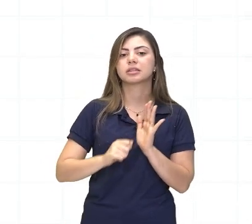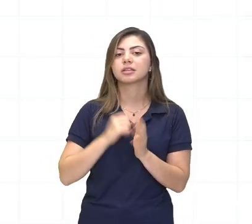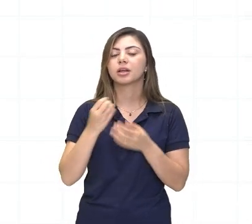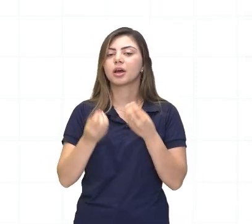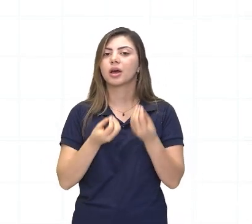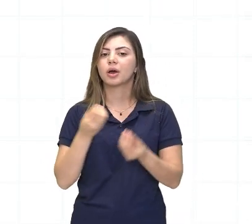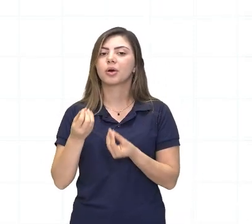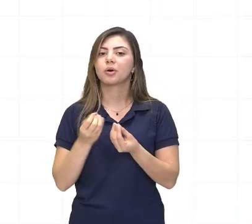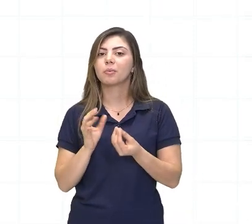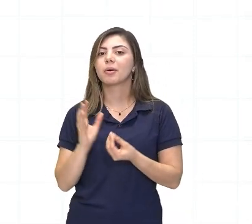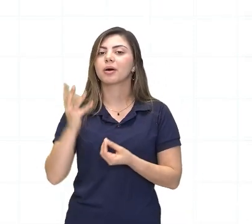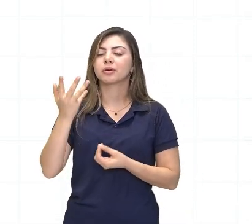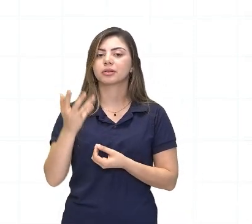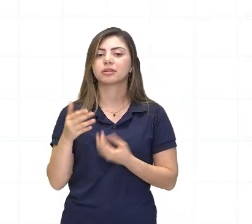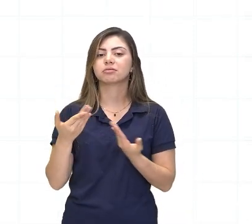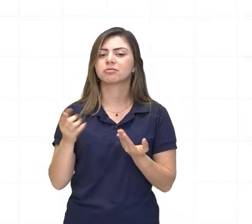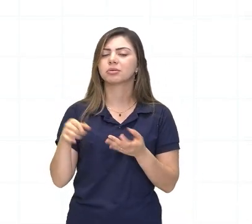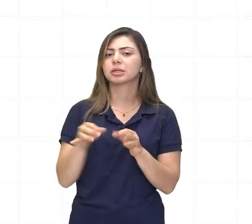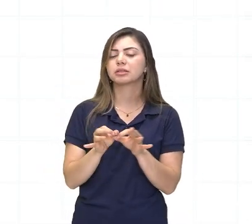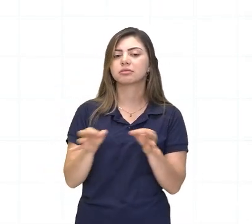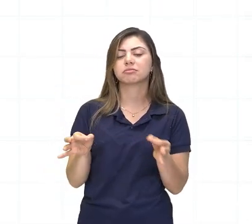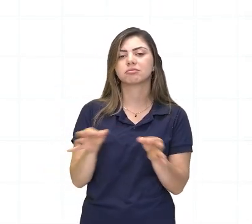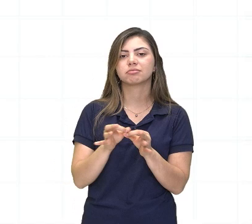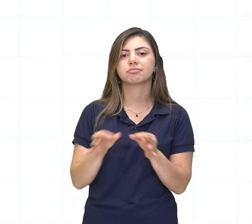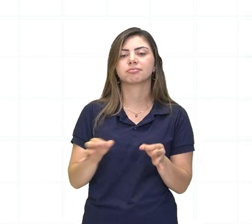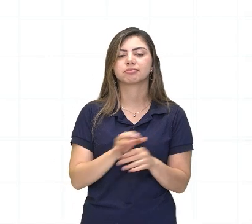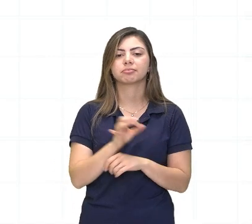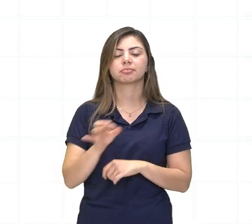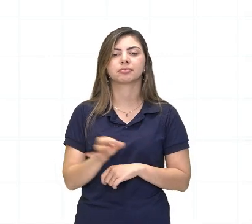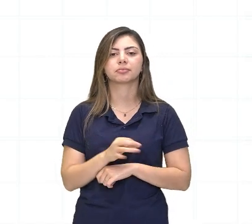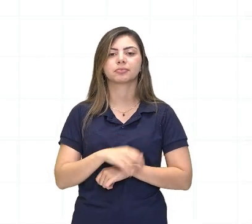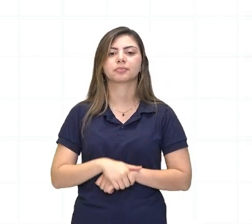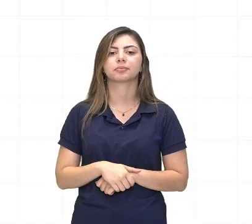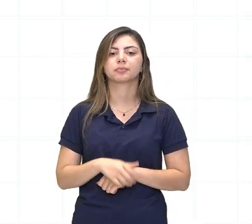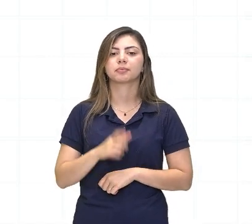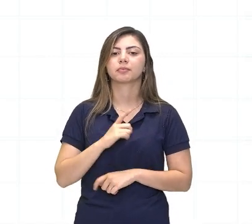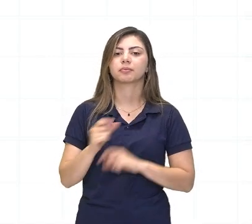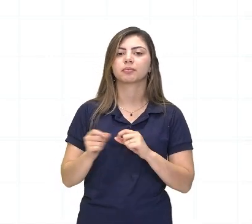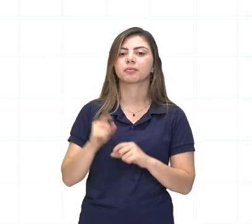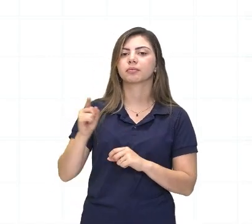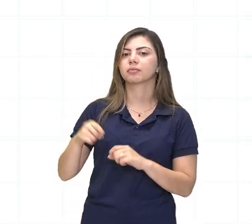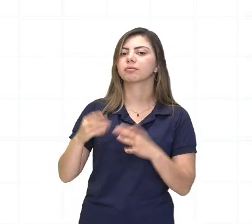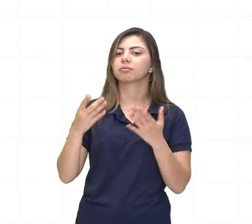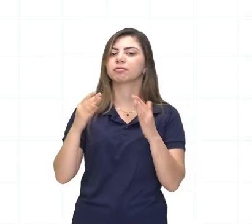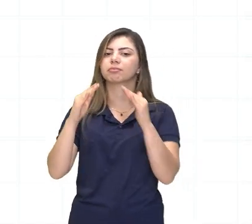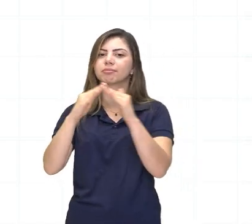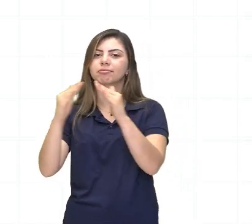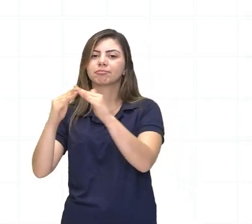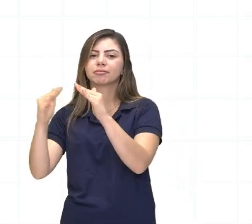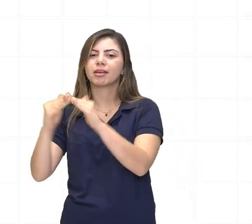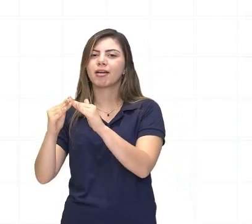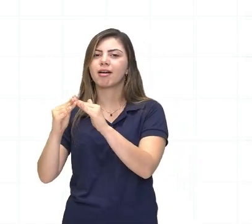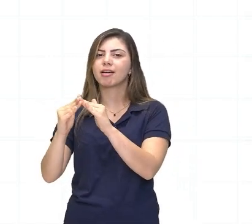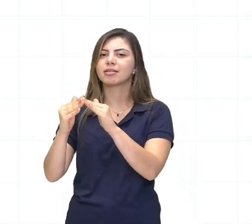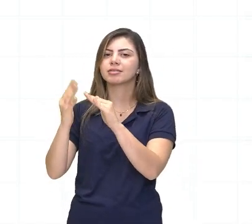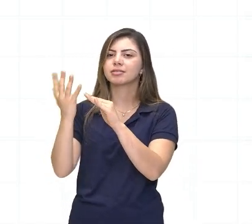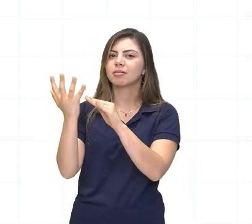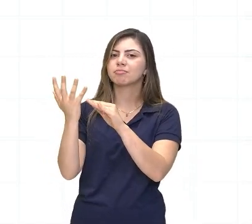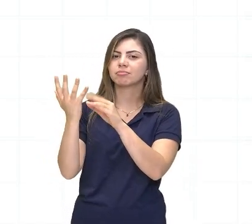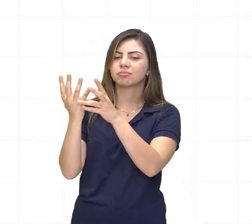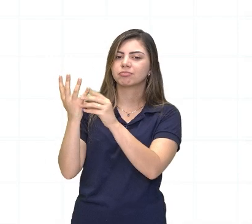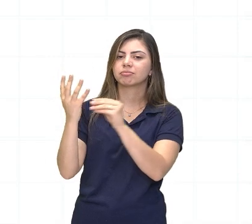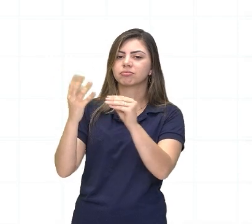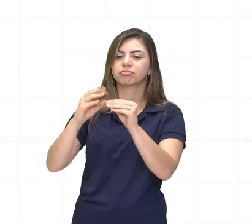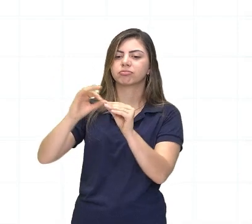Percebo que é alguma coisa bem simples. Nós temos ali aquelas malocas, né, para sustentar, no caso aqui